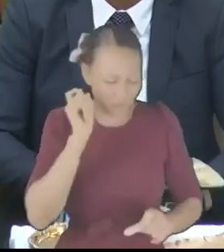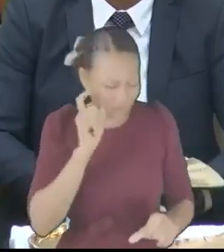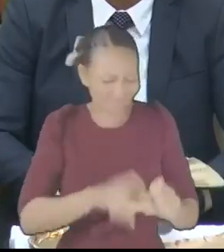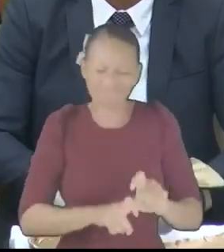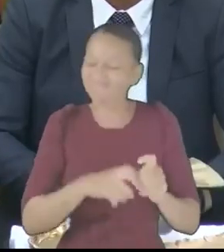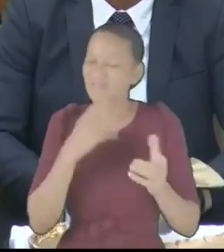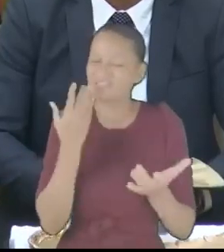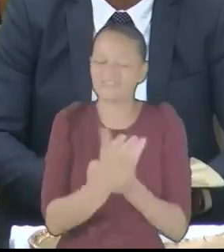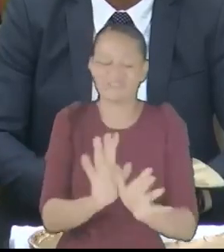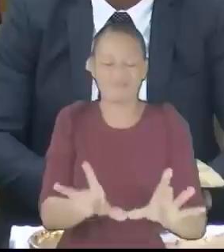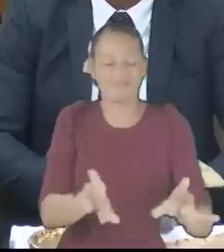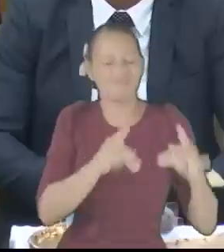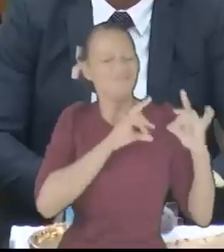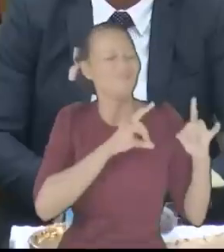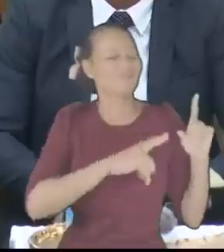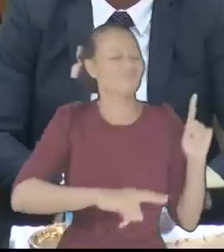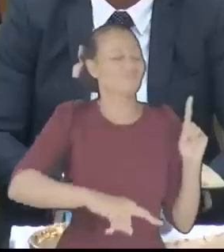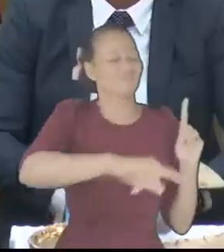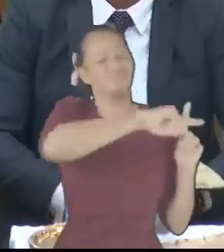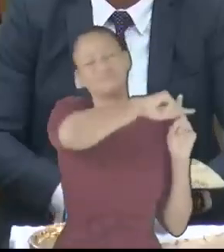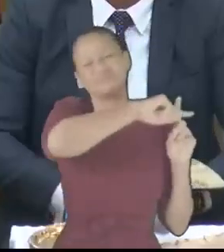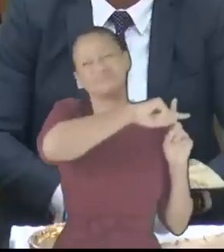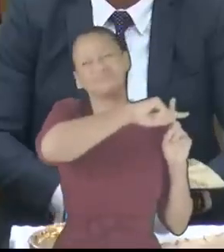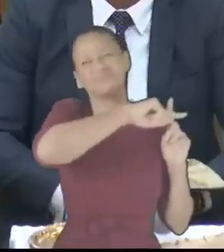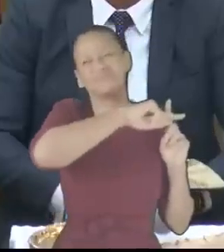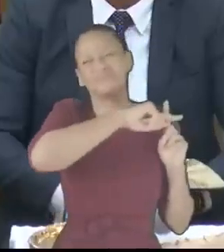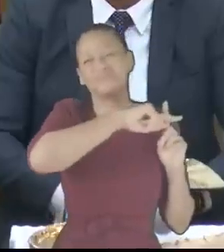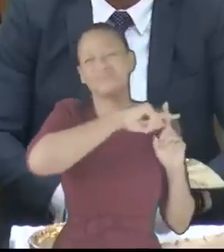foi pregada no alto da cruz.